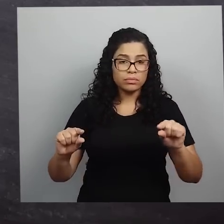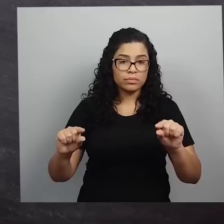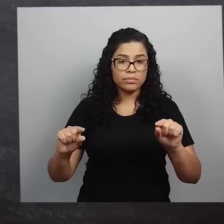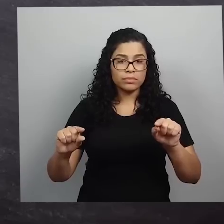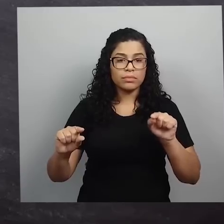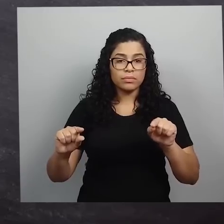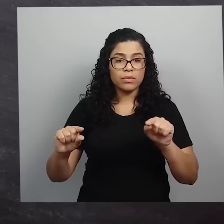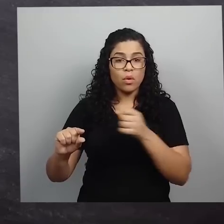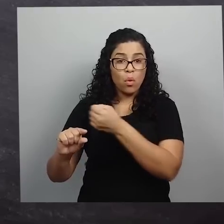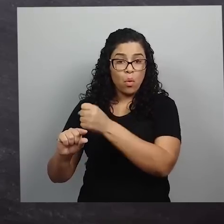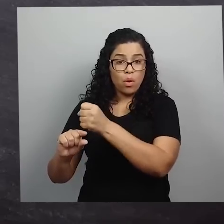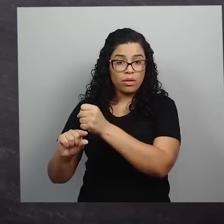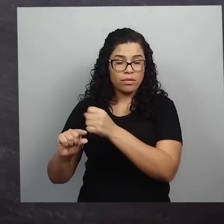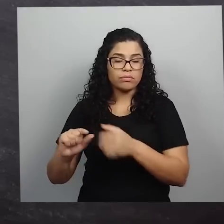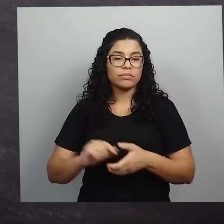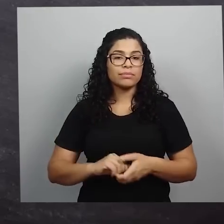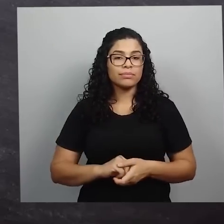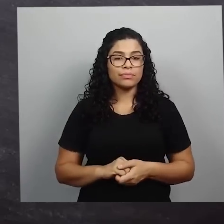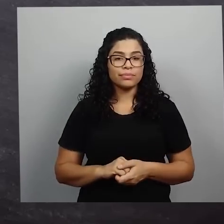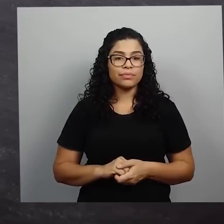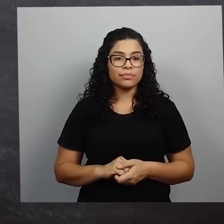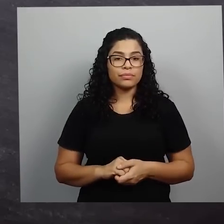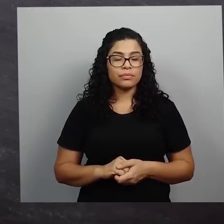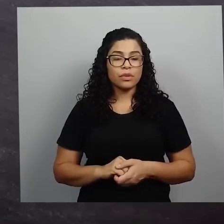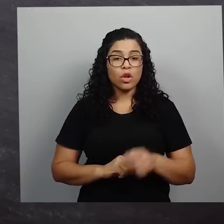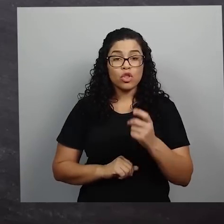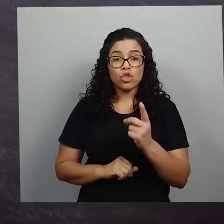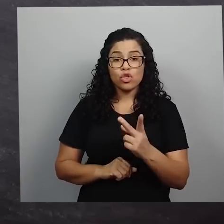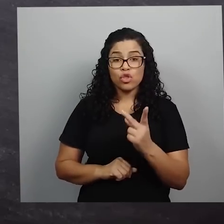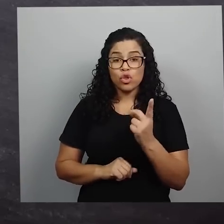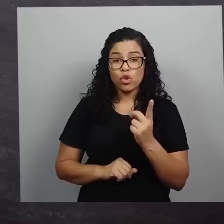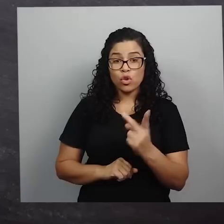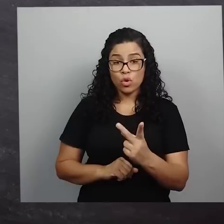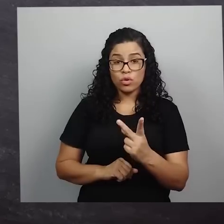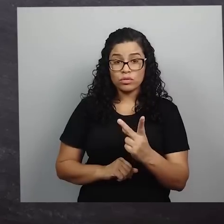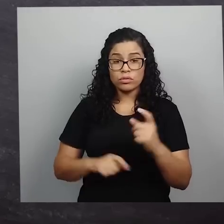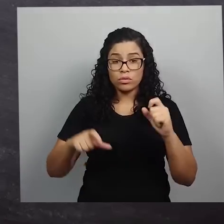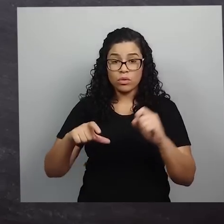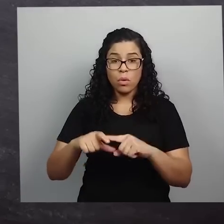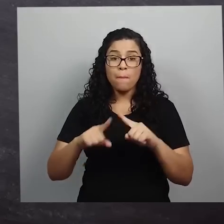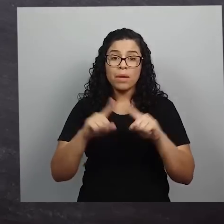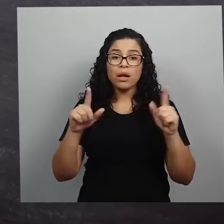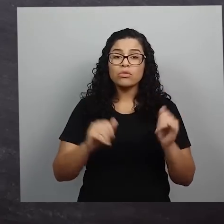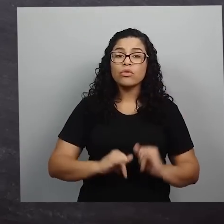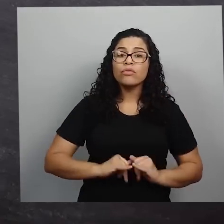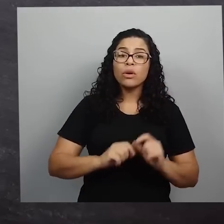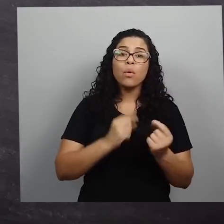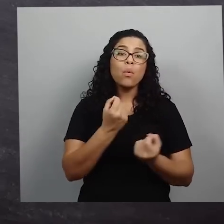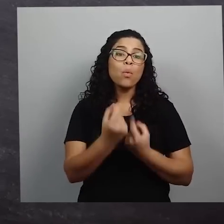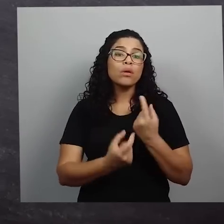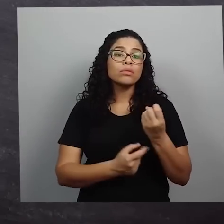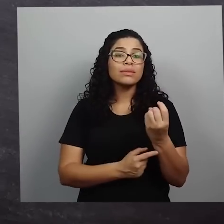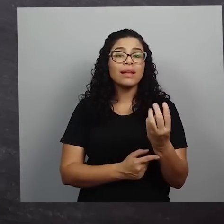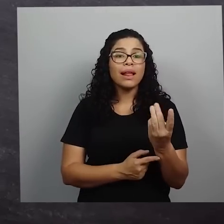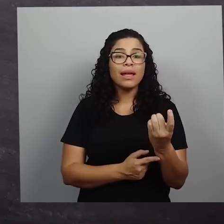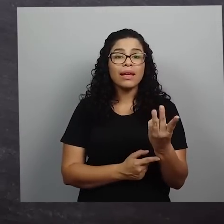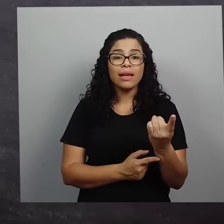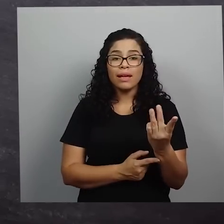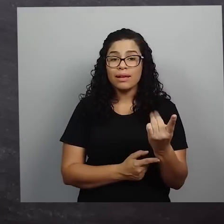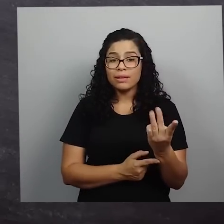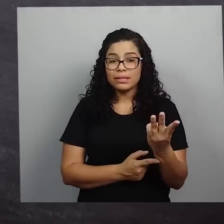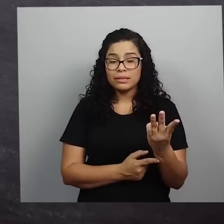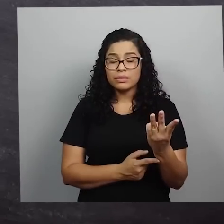8ª posição. Ele fez 12, mas sofreu 13 gols. Portanto, ele está com um saldo de